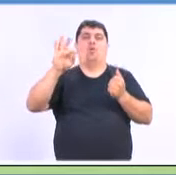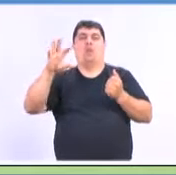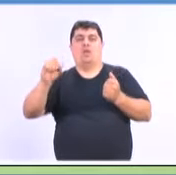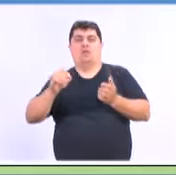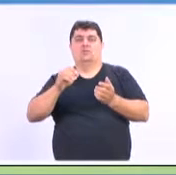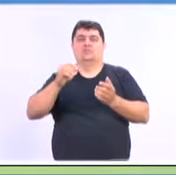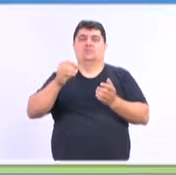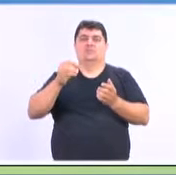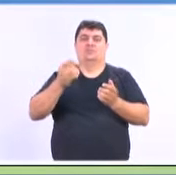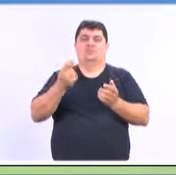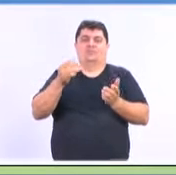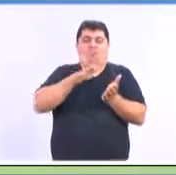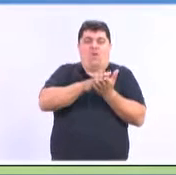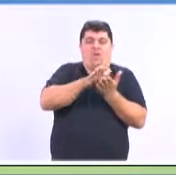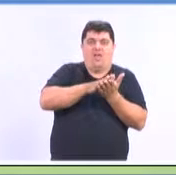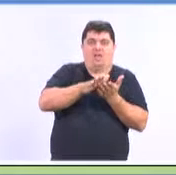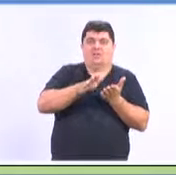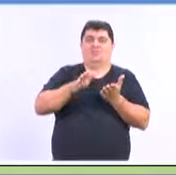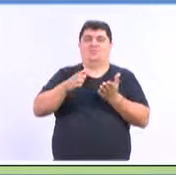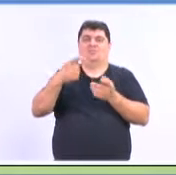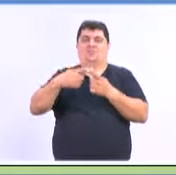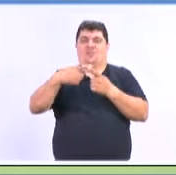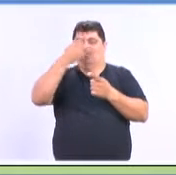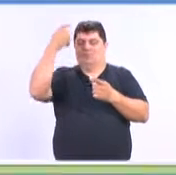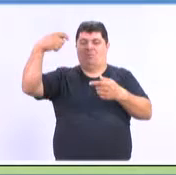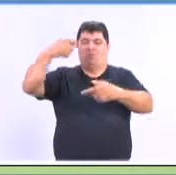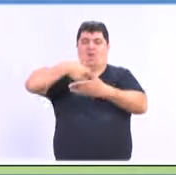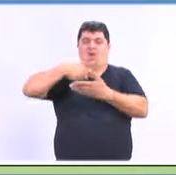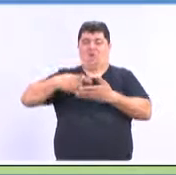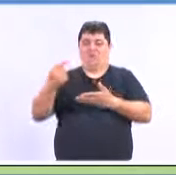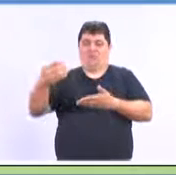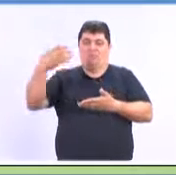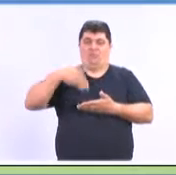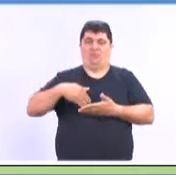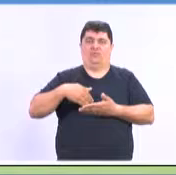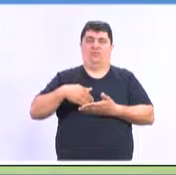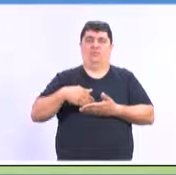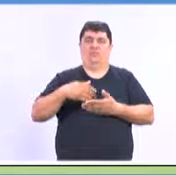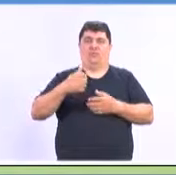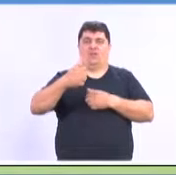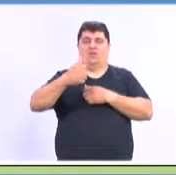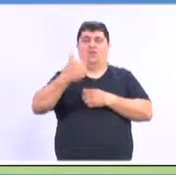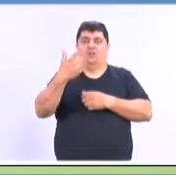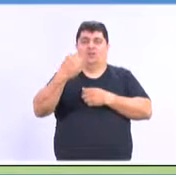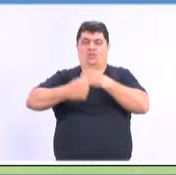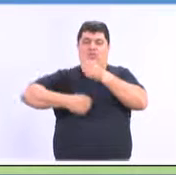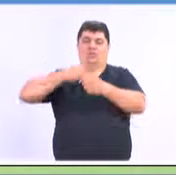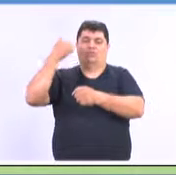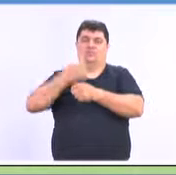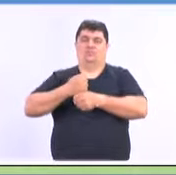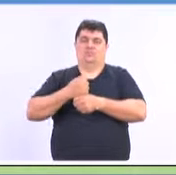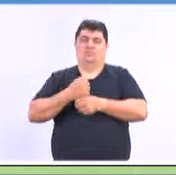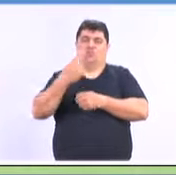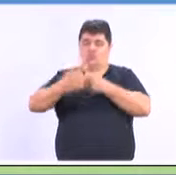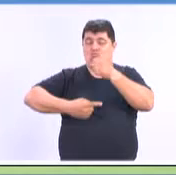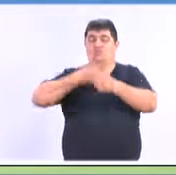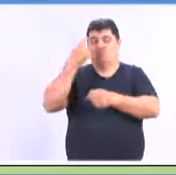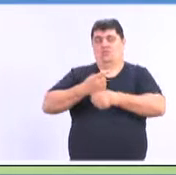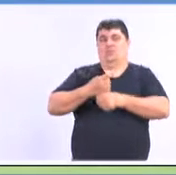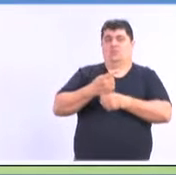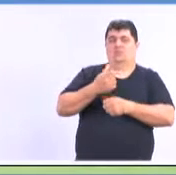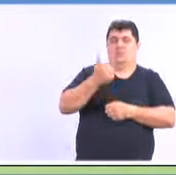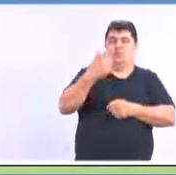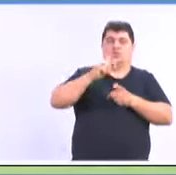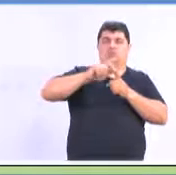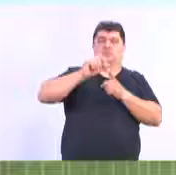final do exercício ano seguinte, e é por isso que a gente fala dos 12 meses. Quando a gente trabalha sempre essa questão de